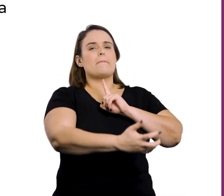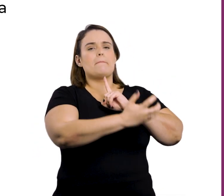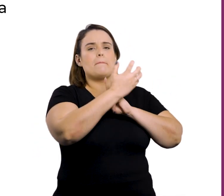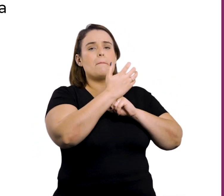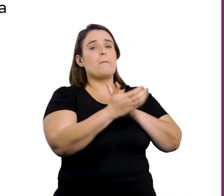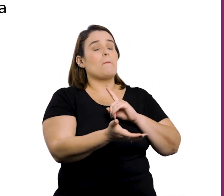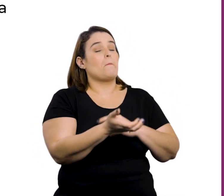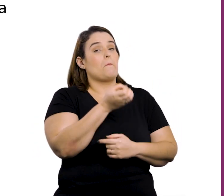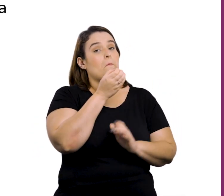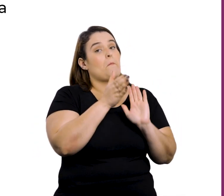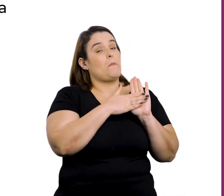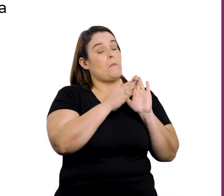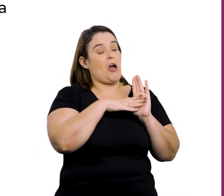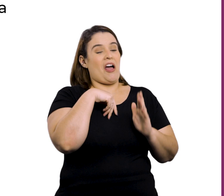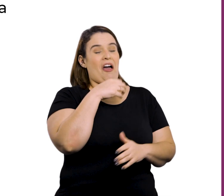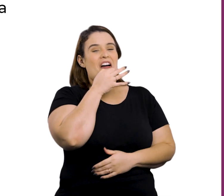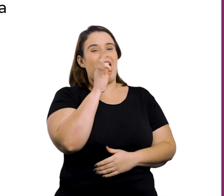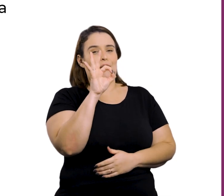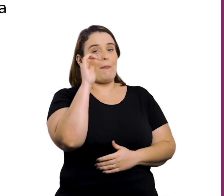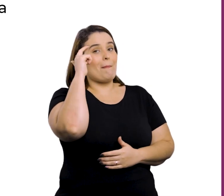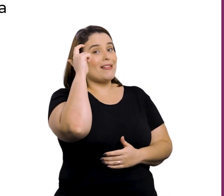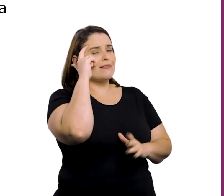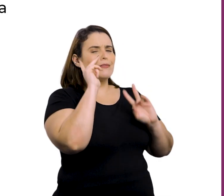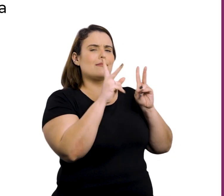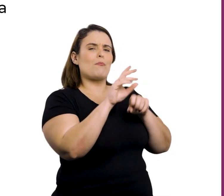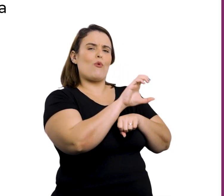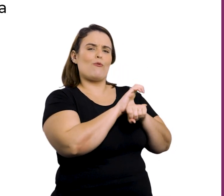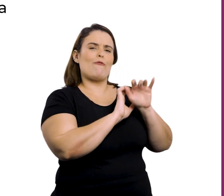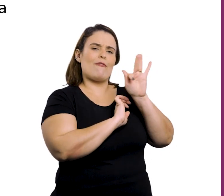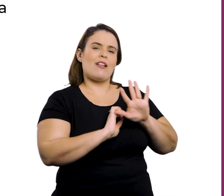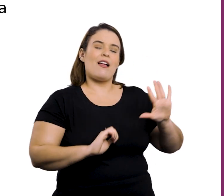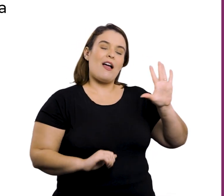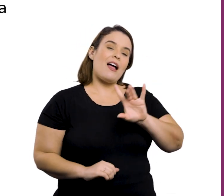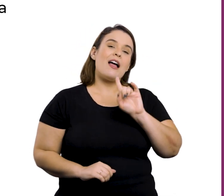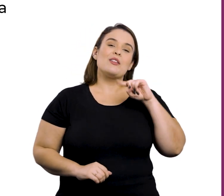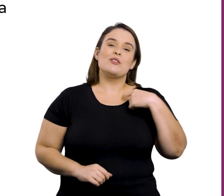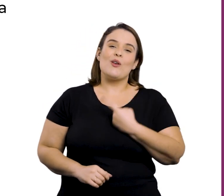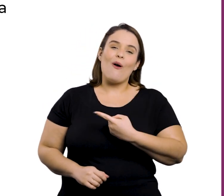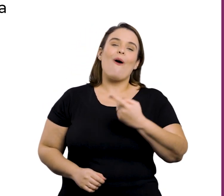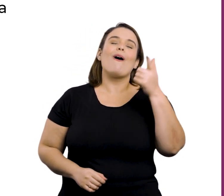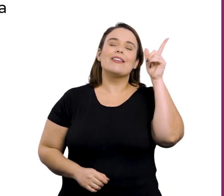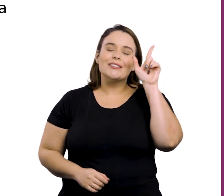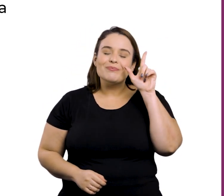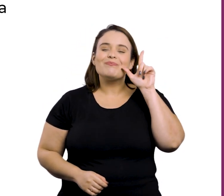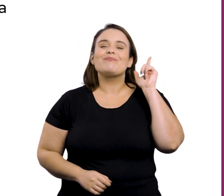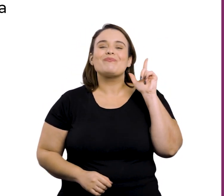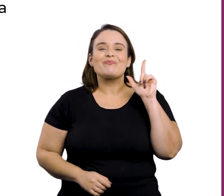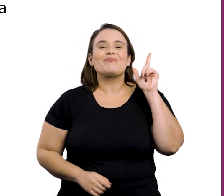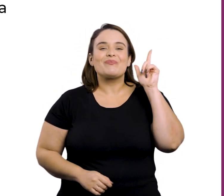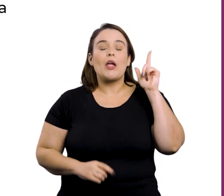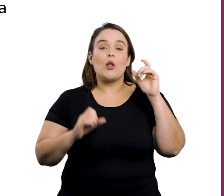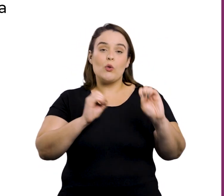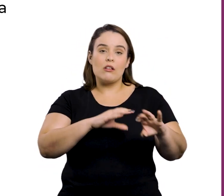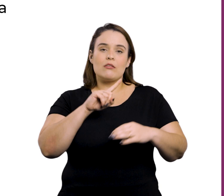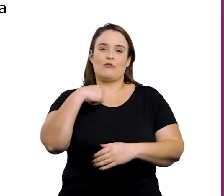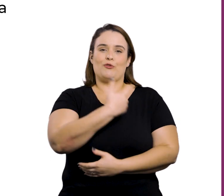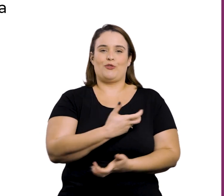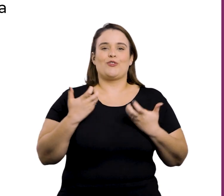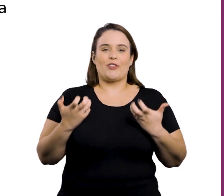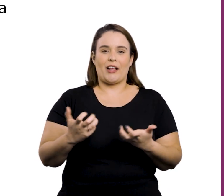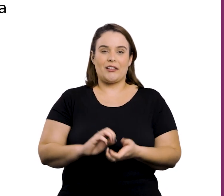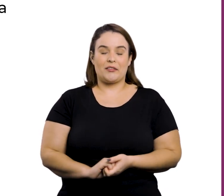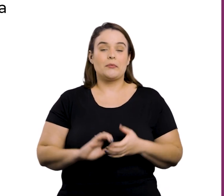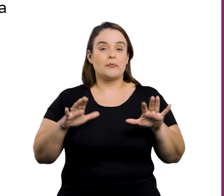e ótimas propostas, baseadas na Constituição Federal, para alcançarmos a educação que tanto desejamos. Sendo